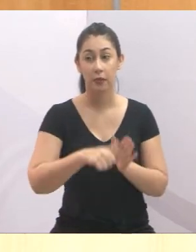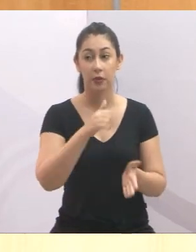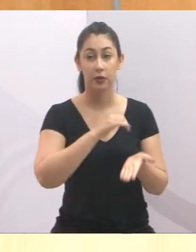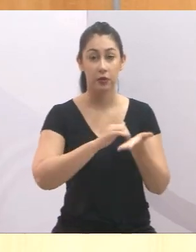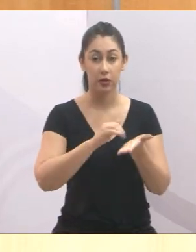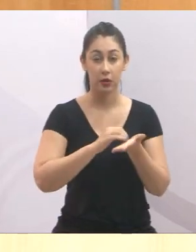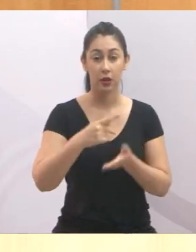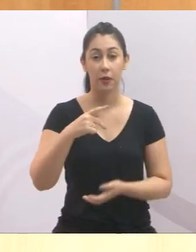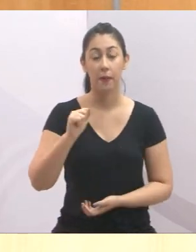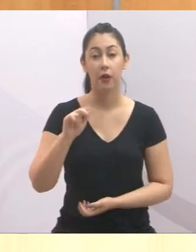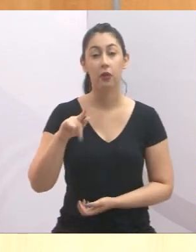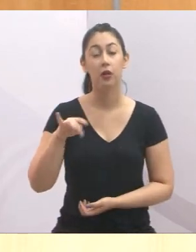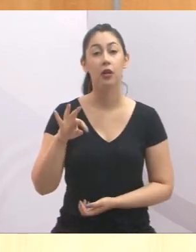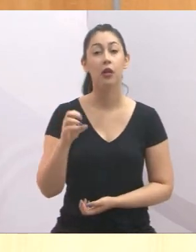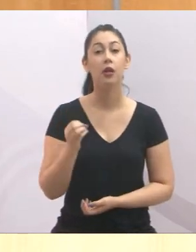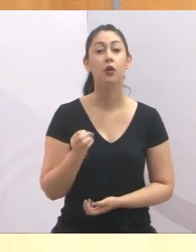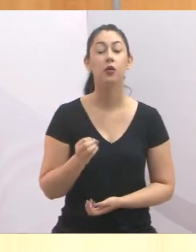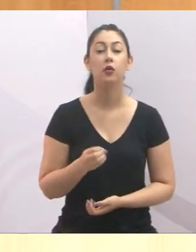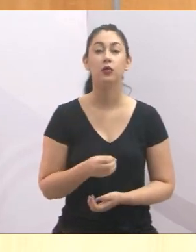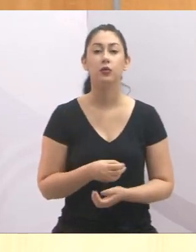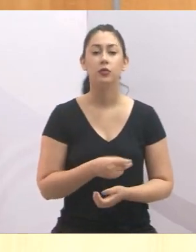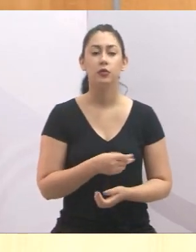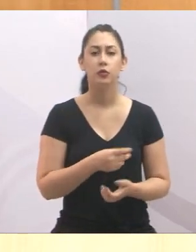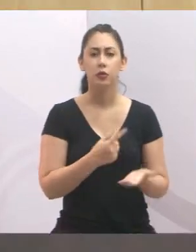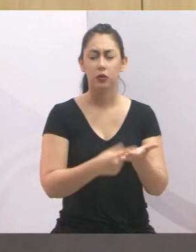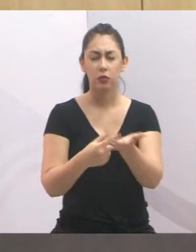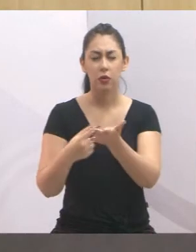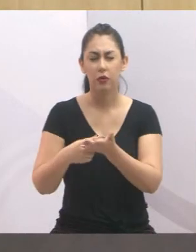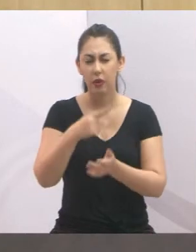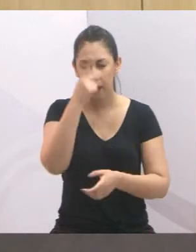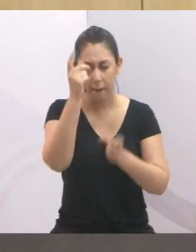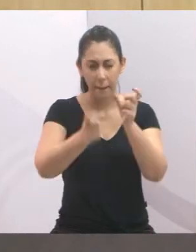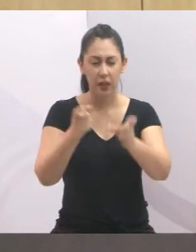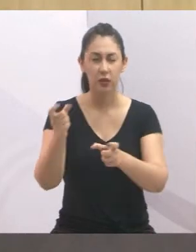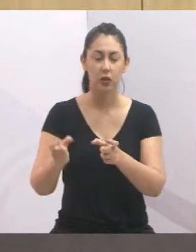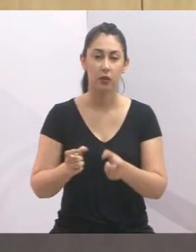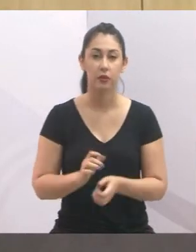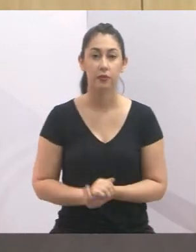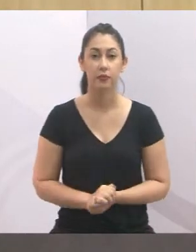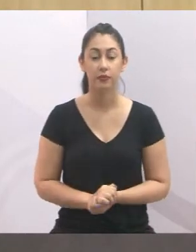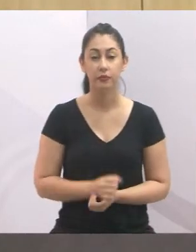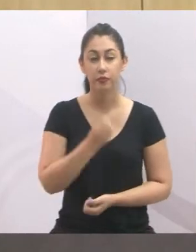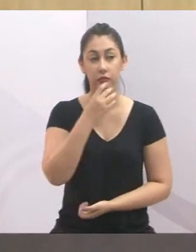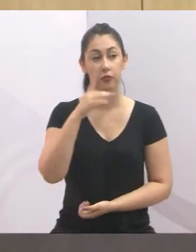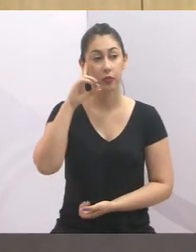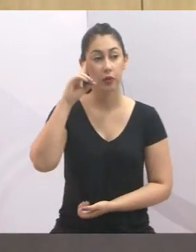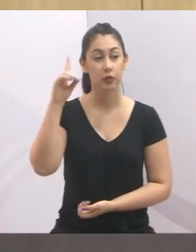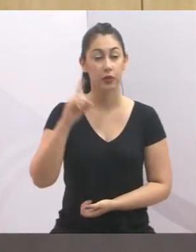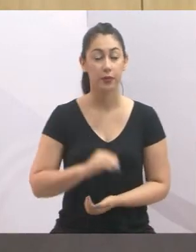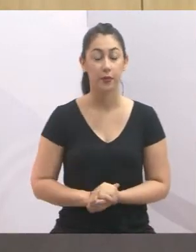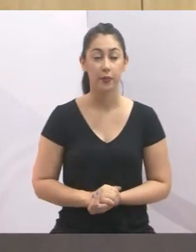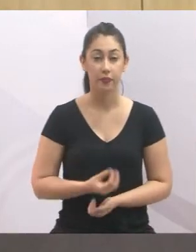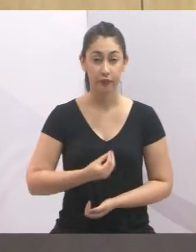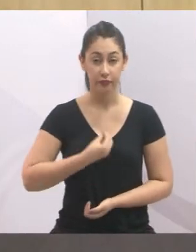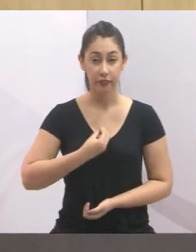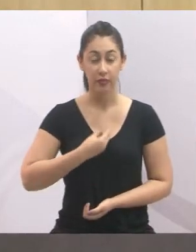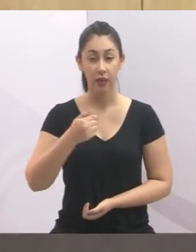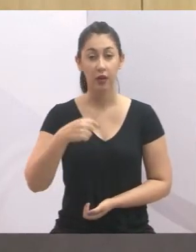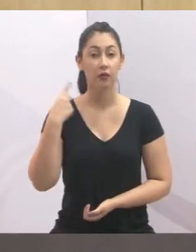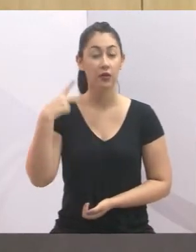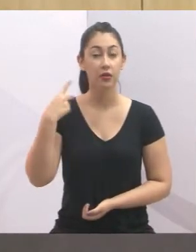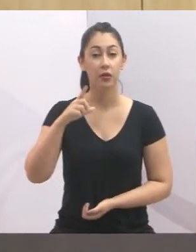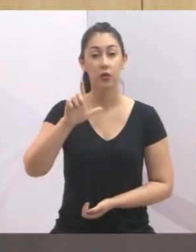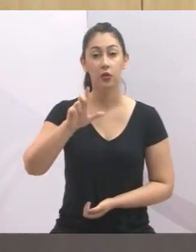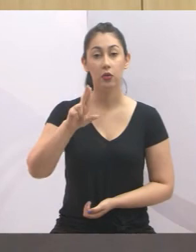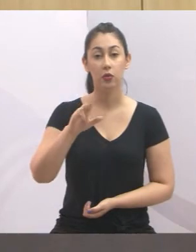vereador Paulinho do Esporte, que faça a verificação de presença. Bom dia a todos. Estão presentes os vereadores